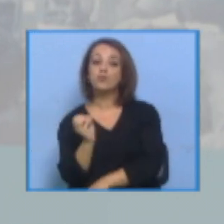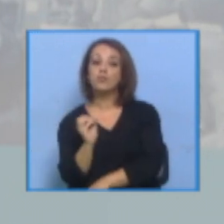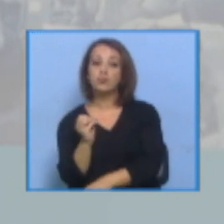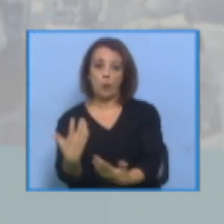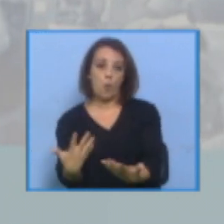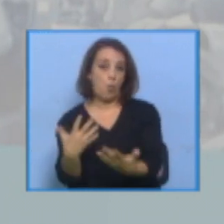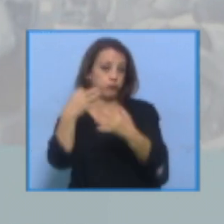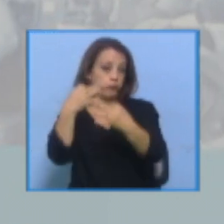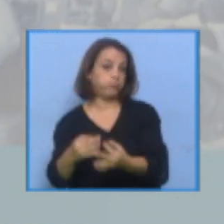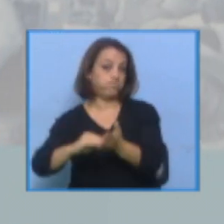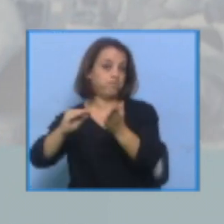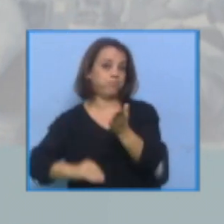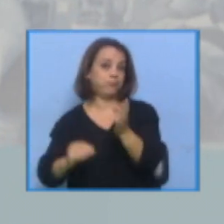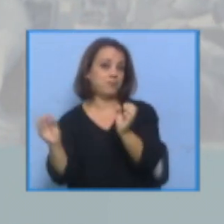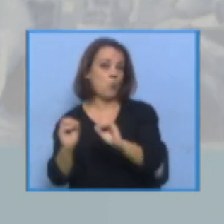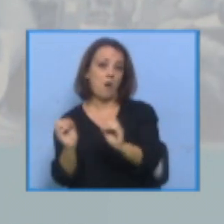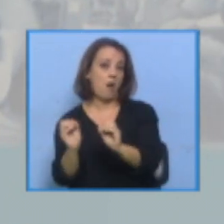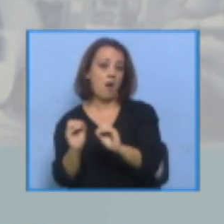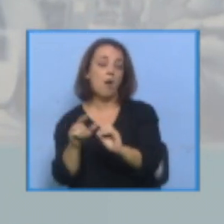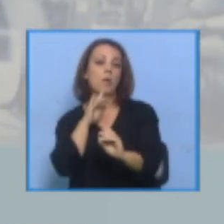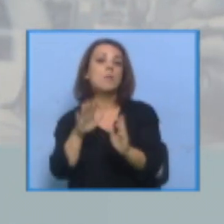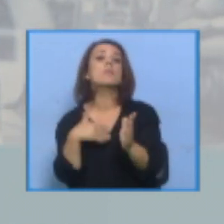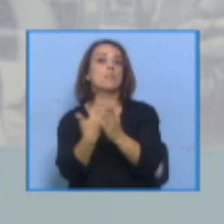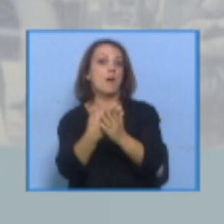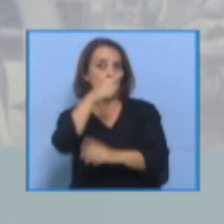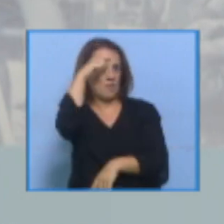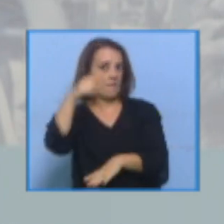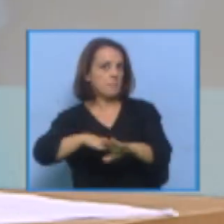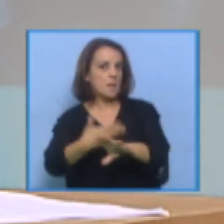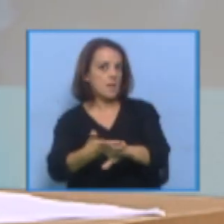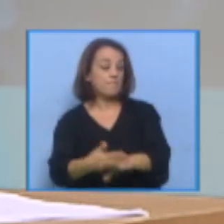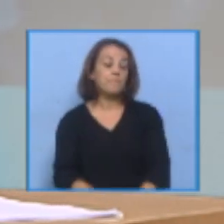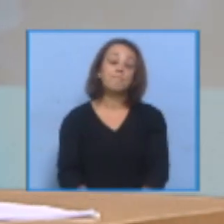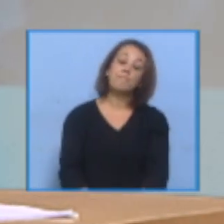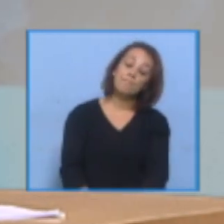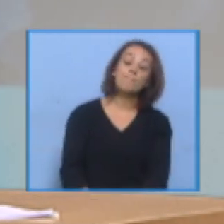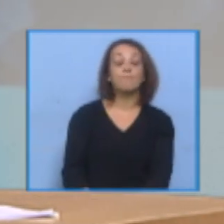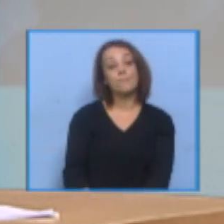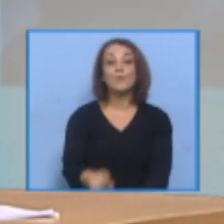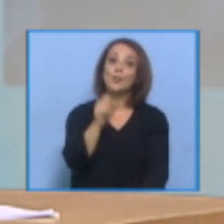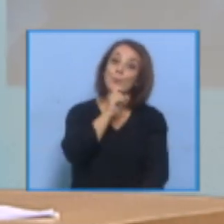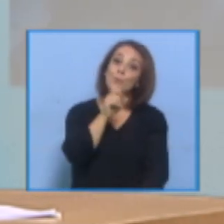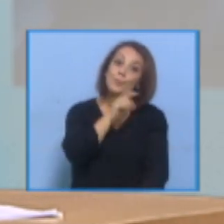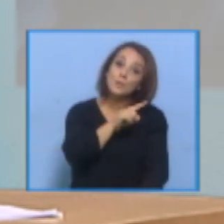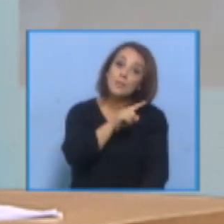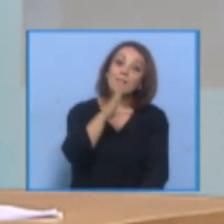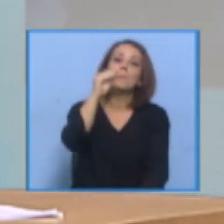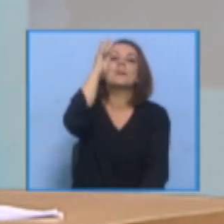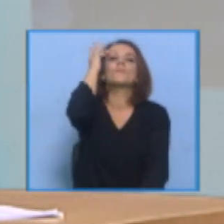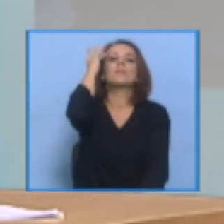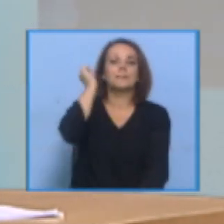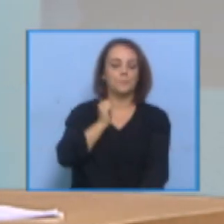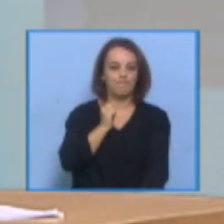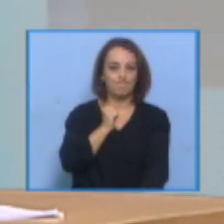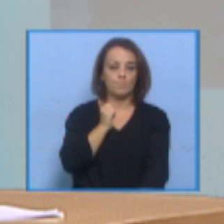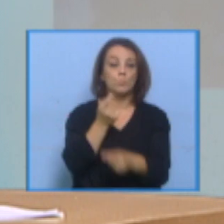já, torna mais difíceis as coisas? Olha, talvez até torne um bocadinho mais fácil, porque